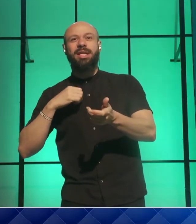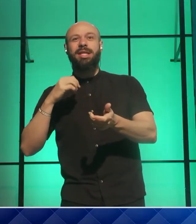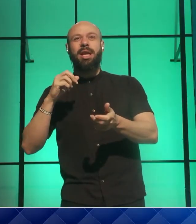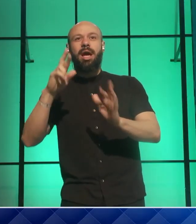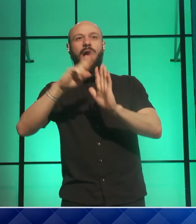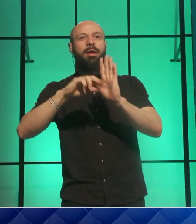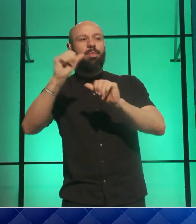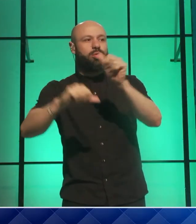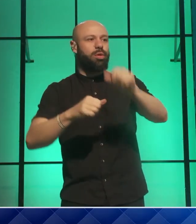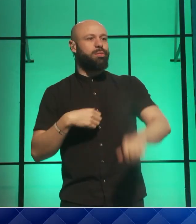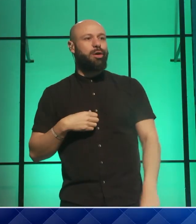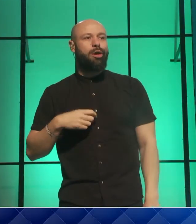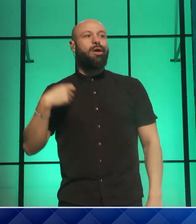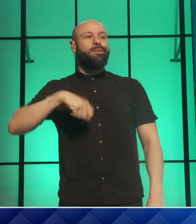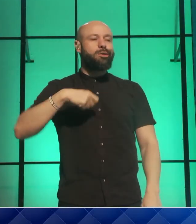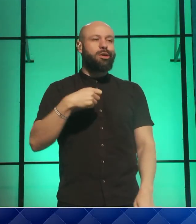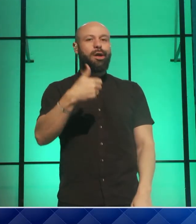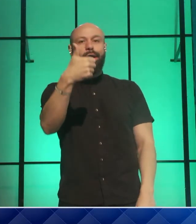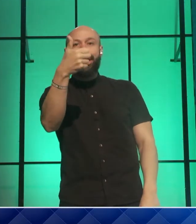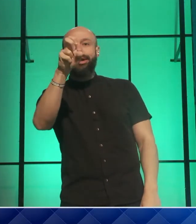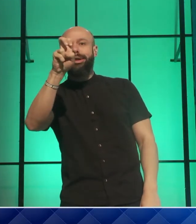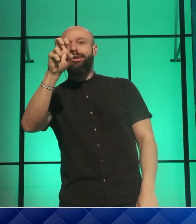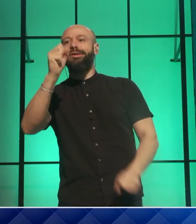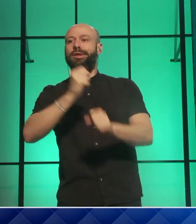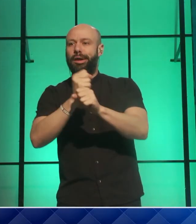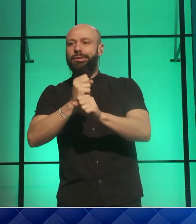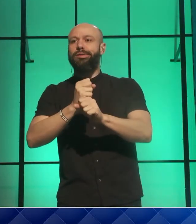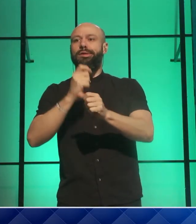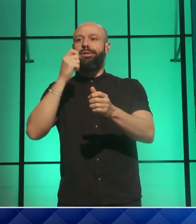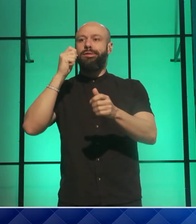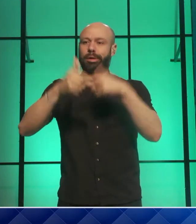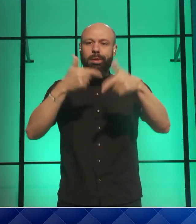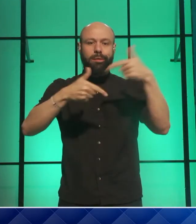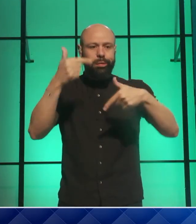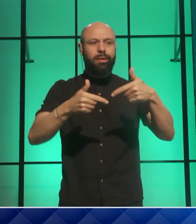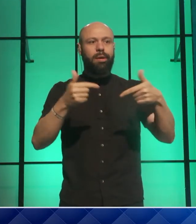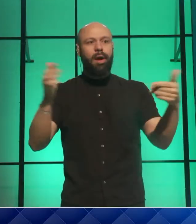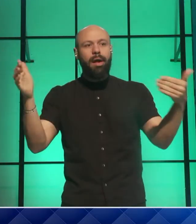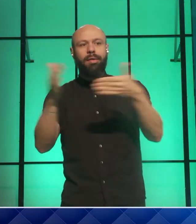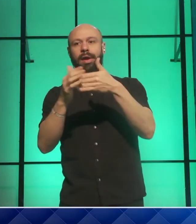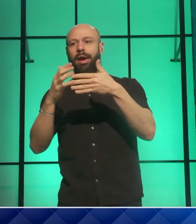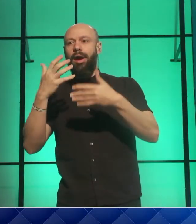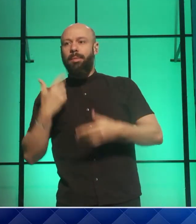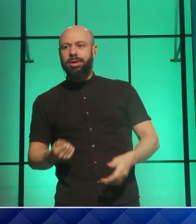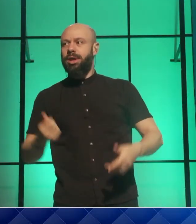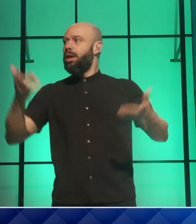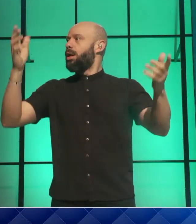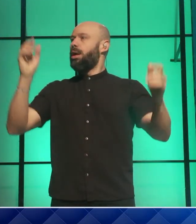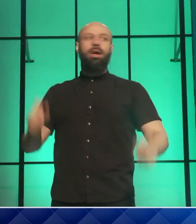20 anos. Ou você ganhava X e agora você vai ganhar 2/3 de X ou meio X.